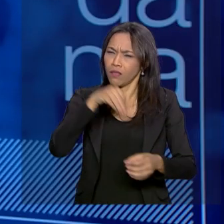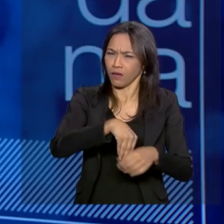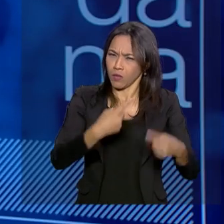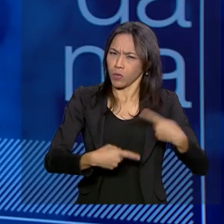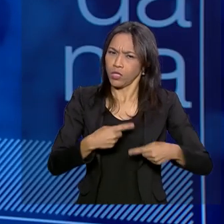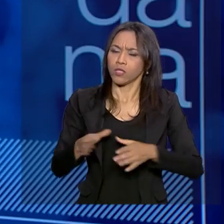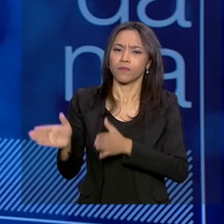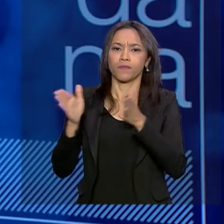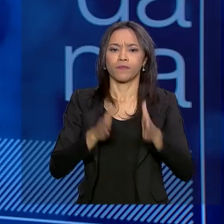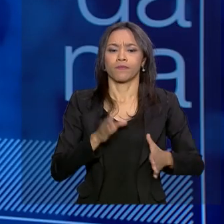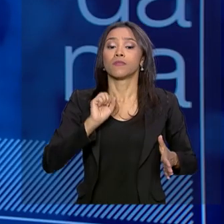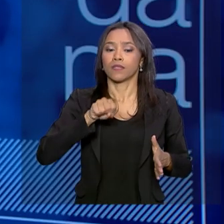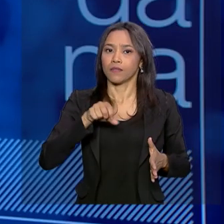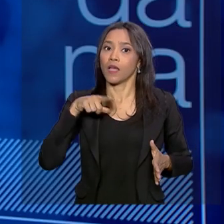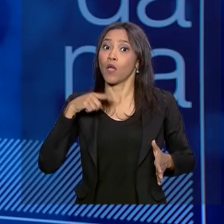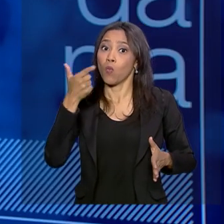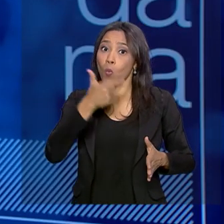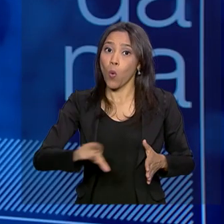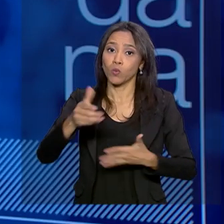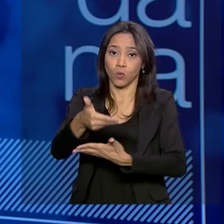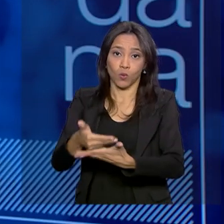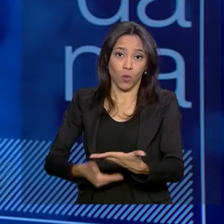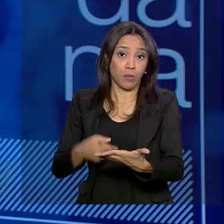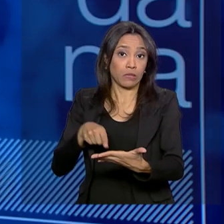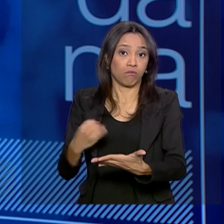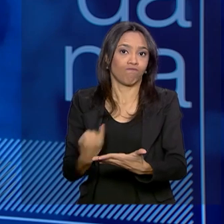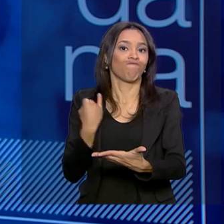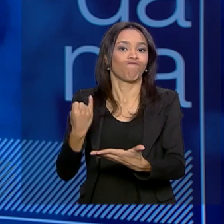outro documento importantíssimo para